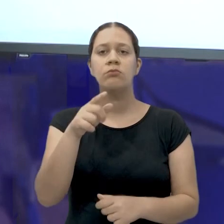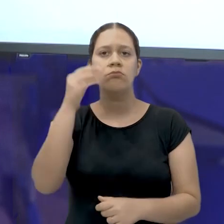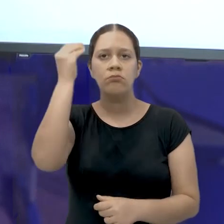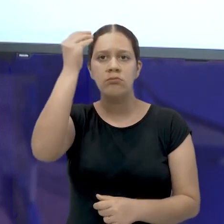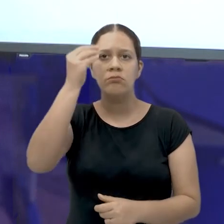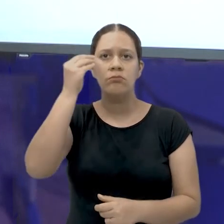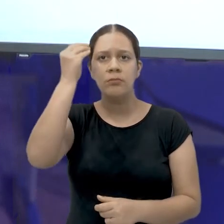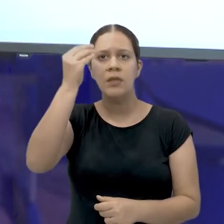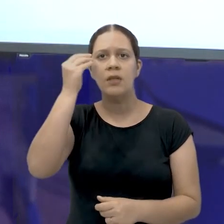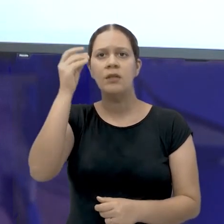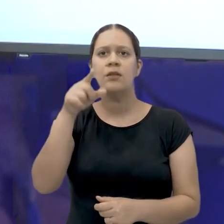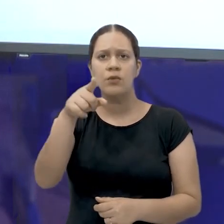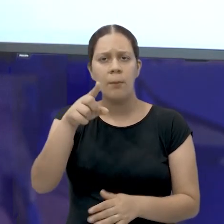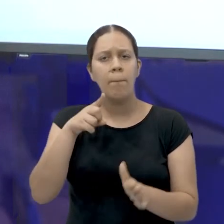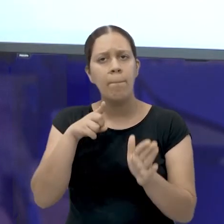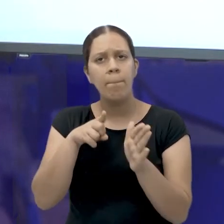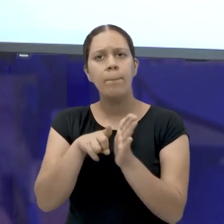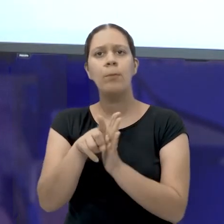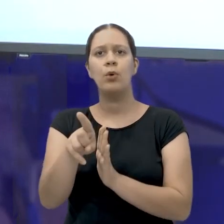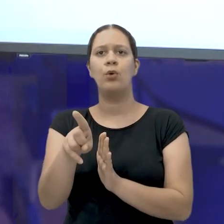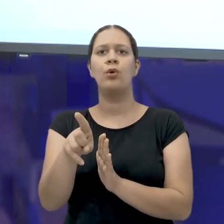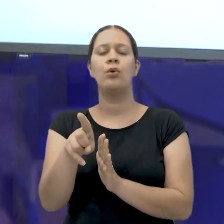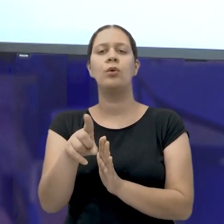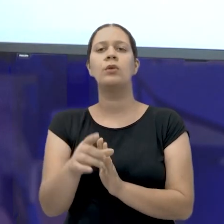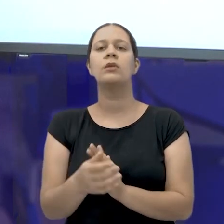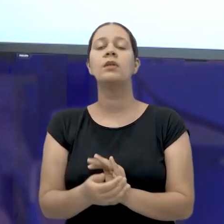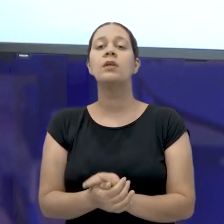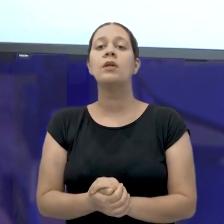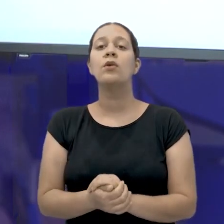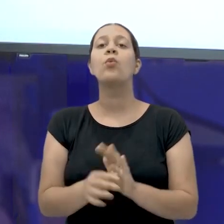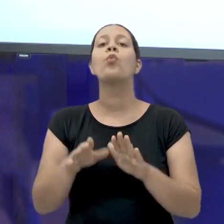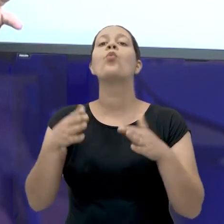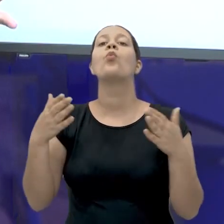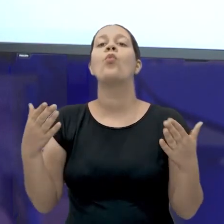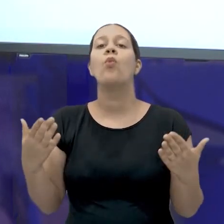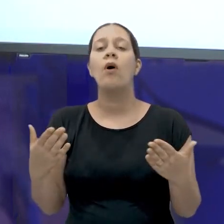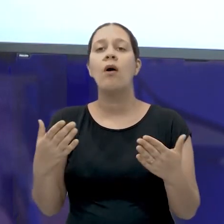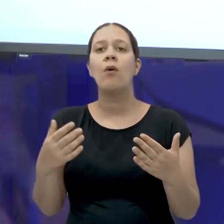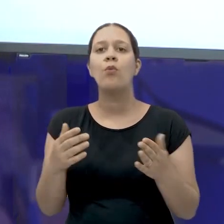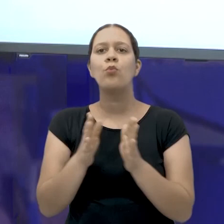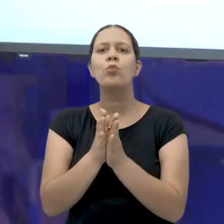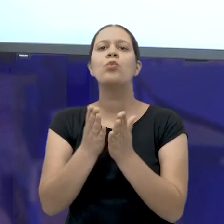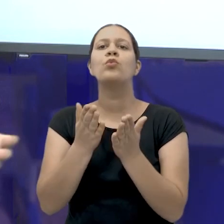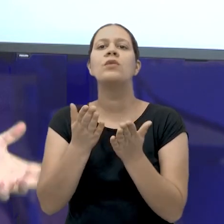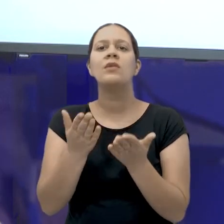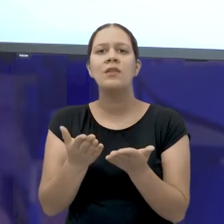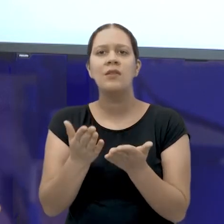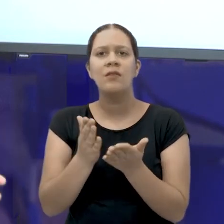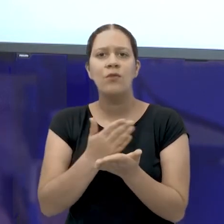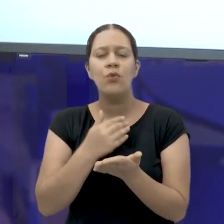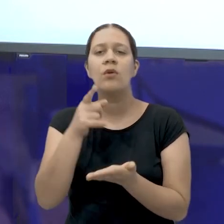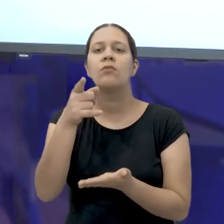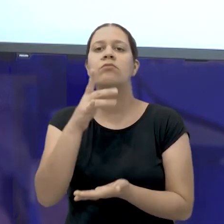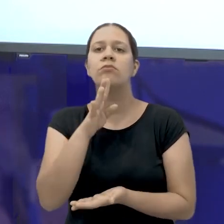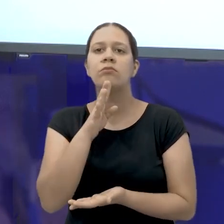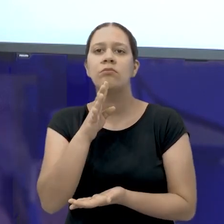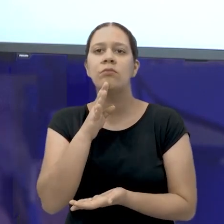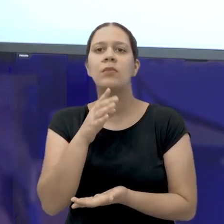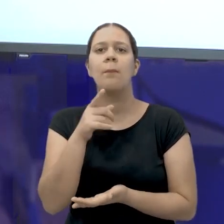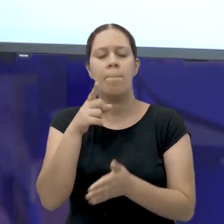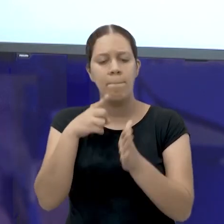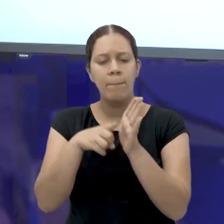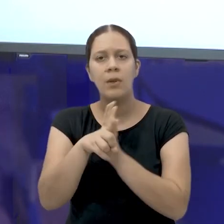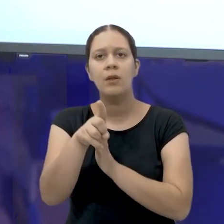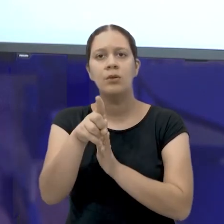sabe com os cabelinhos brancos já, que você conhece. Pergunte qual o livro sagrado que ele ou ela conhece. Ele vai dizer. E se você pegar